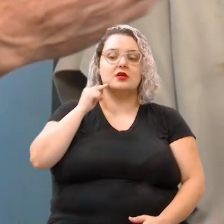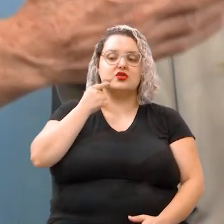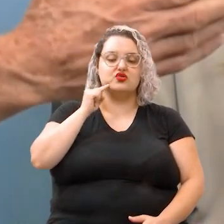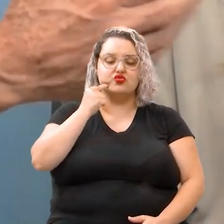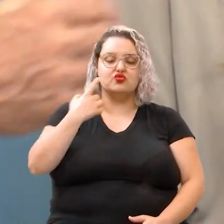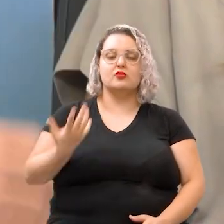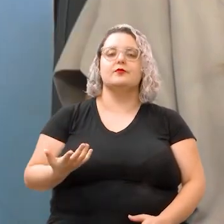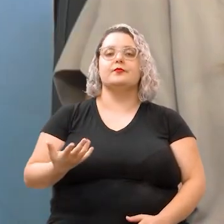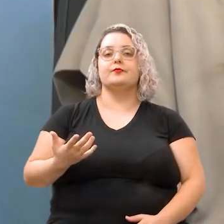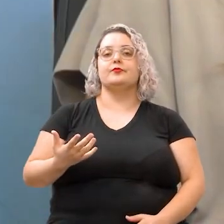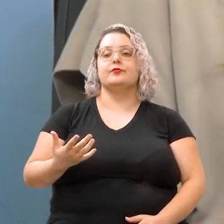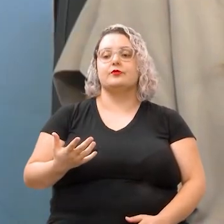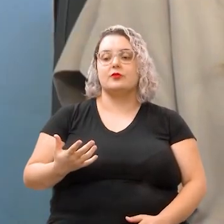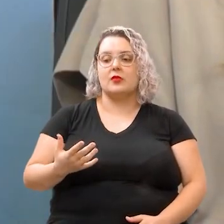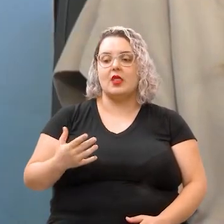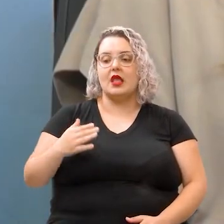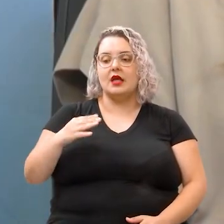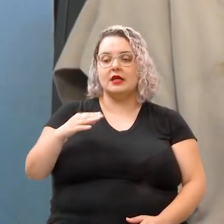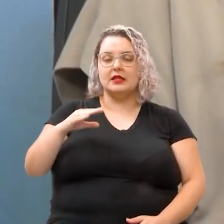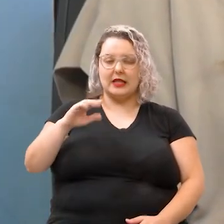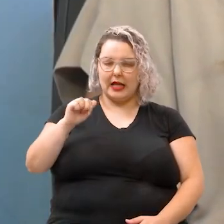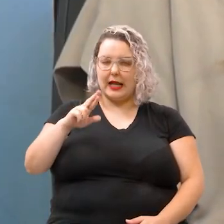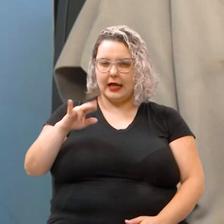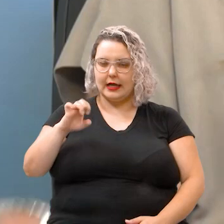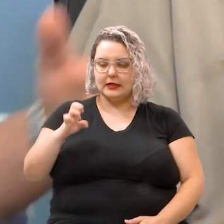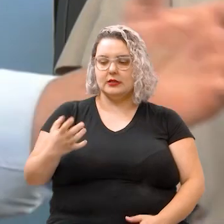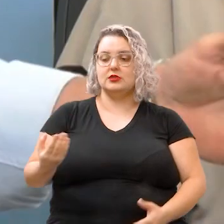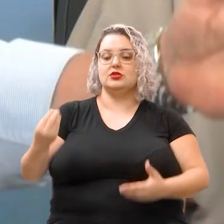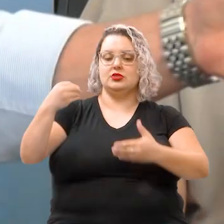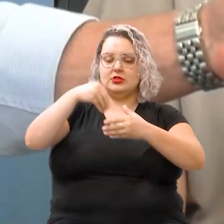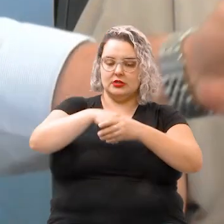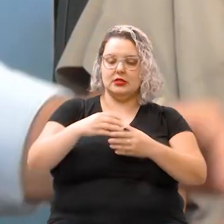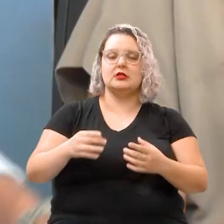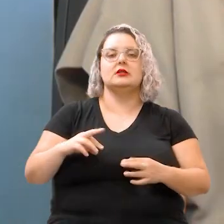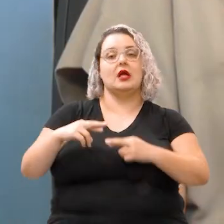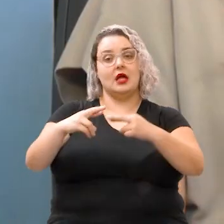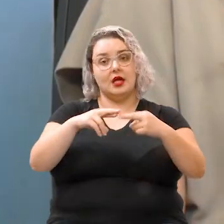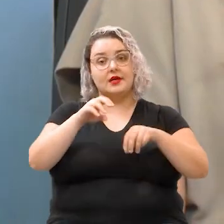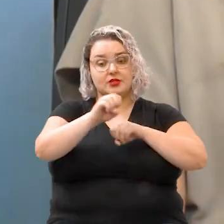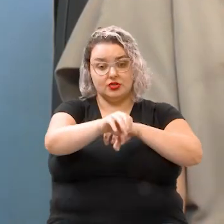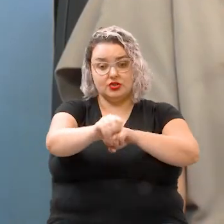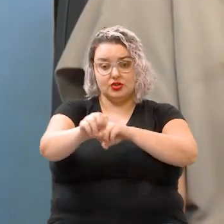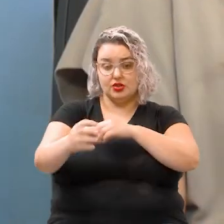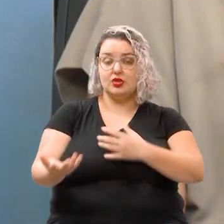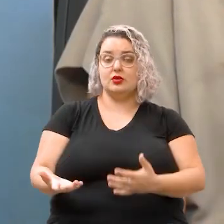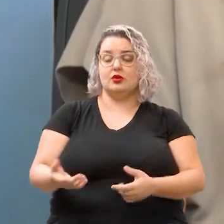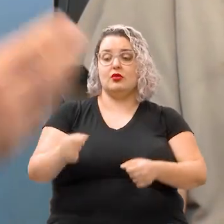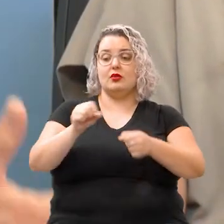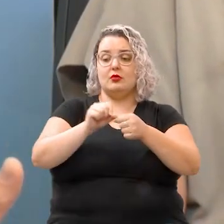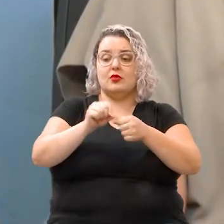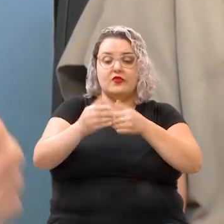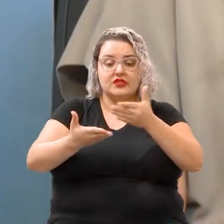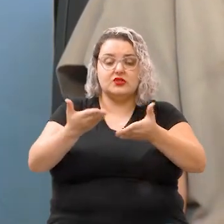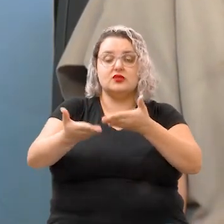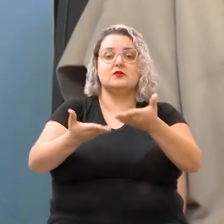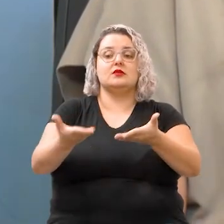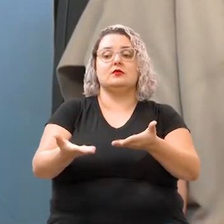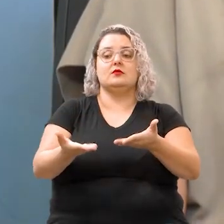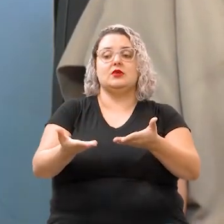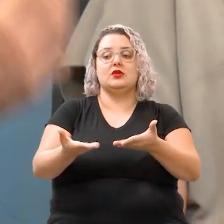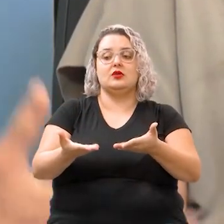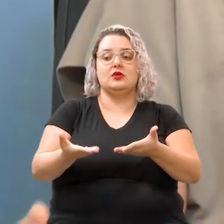atende dentro da rede educacional, né, para fazer o seu